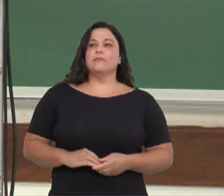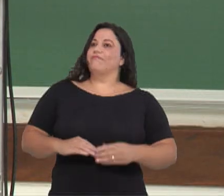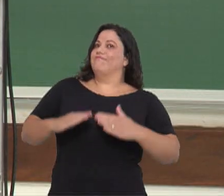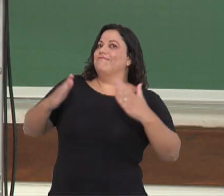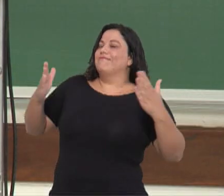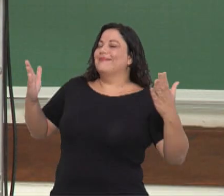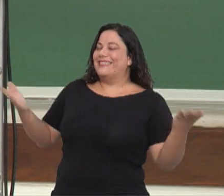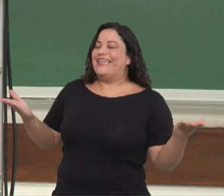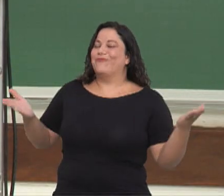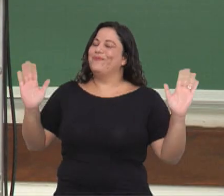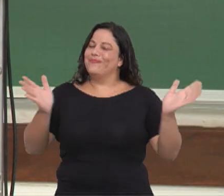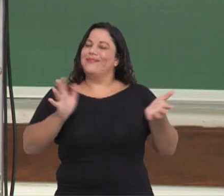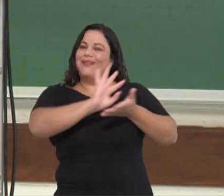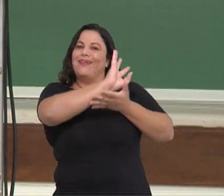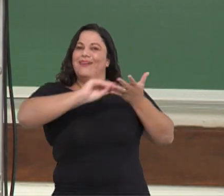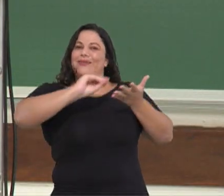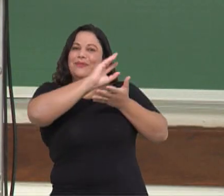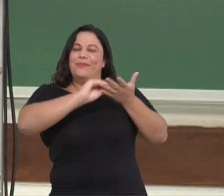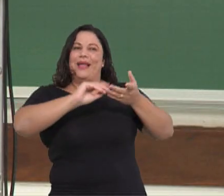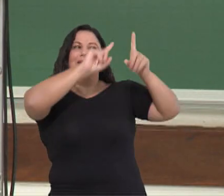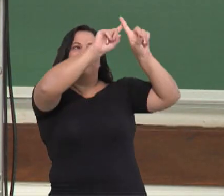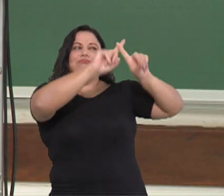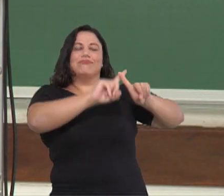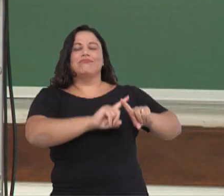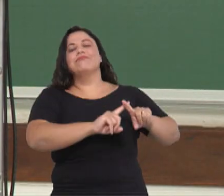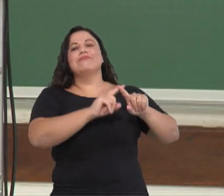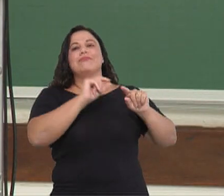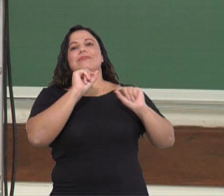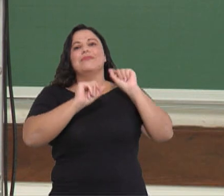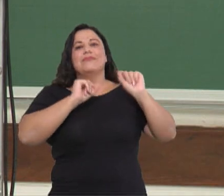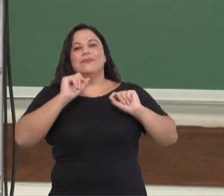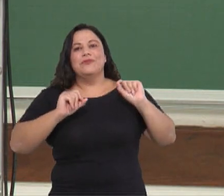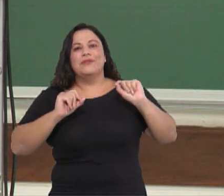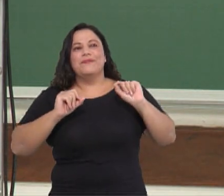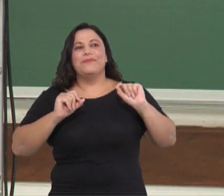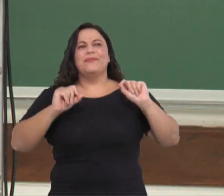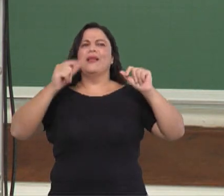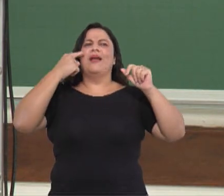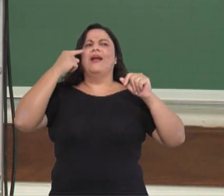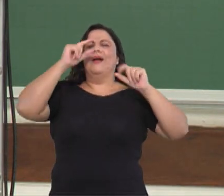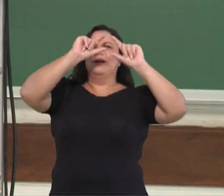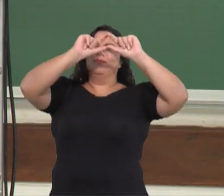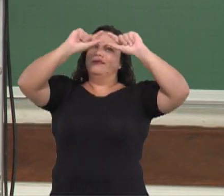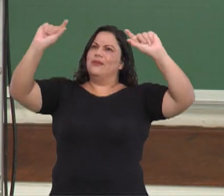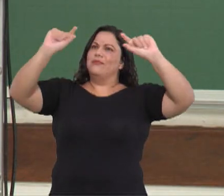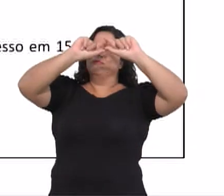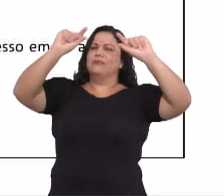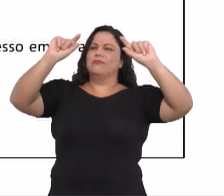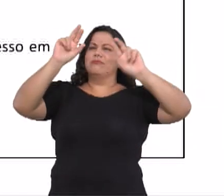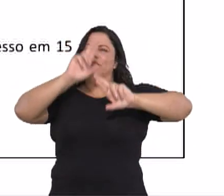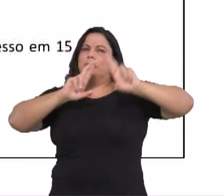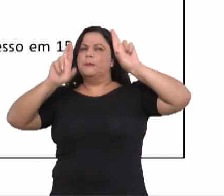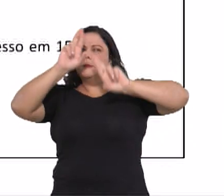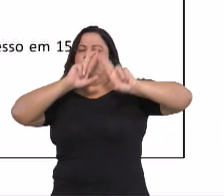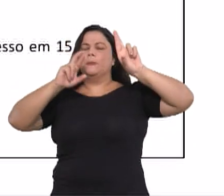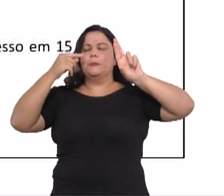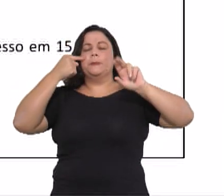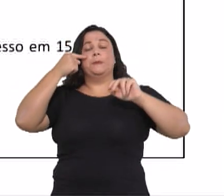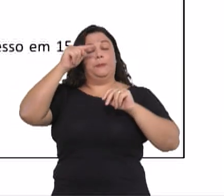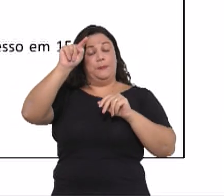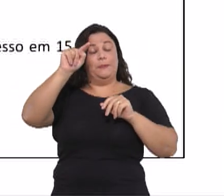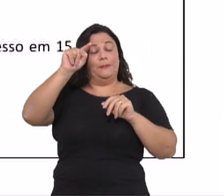Então, copiaram ali as alternativas? Aqui está os períodos que nós vamos analisar, aquele que tinha lá no